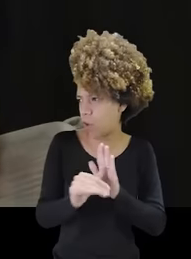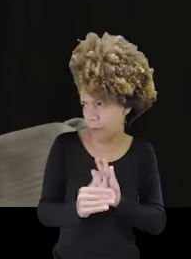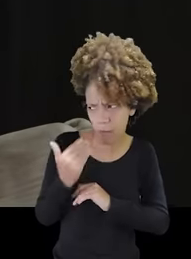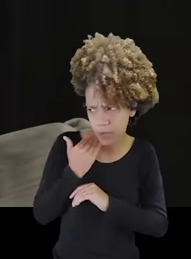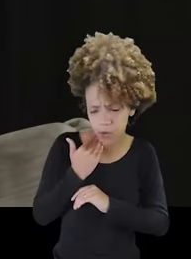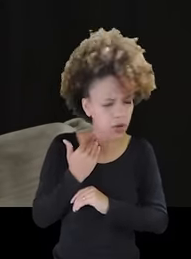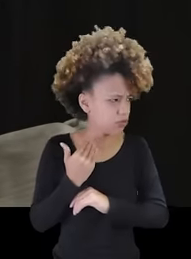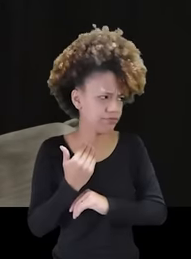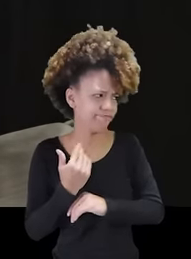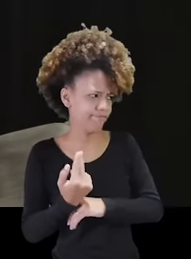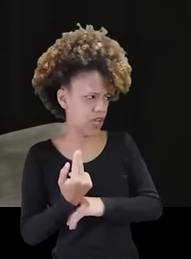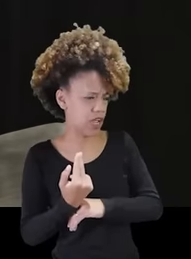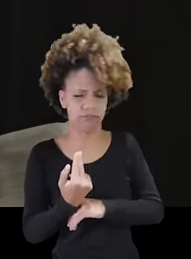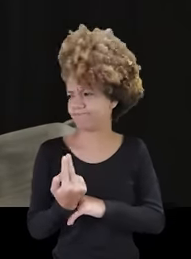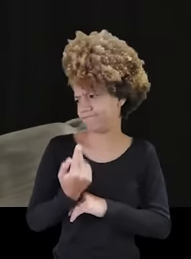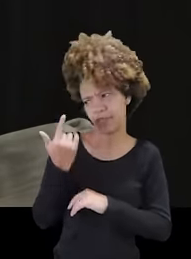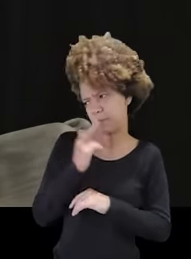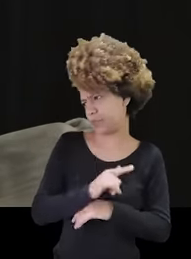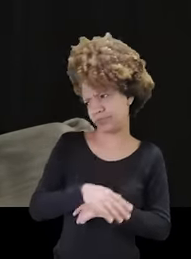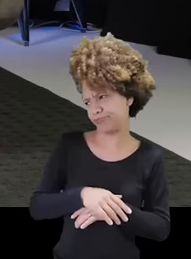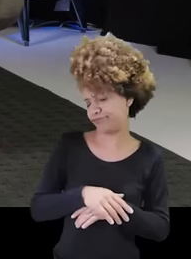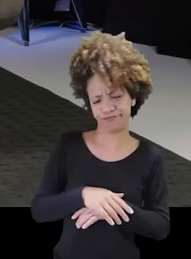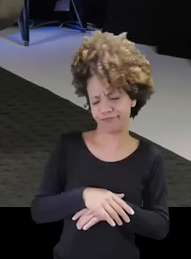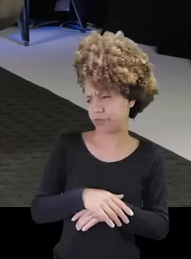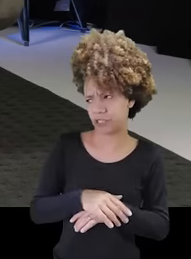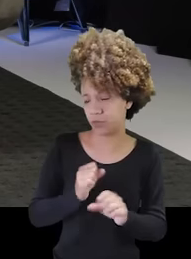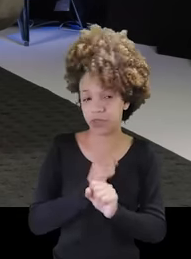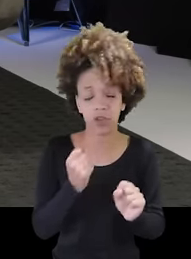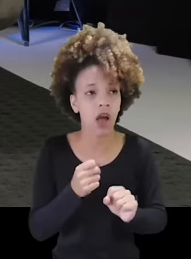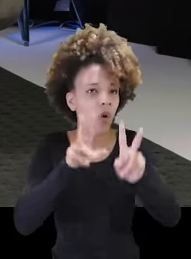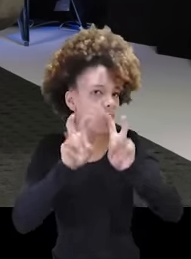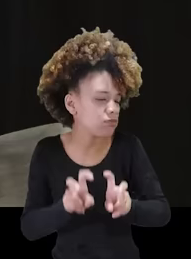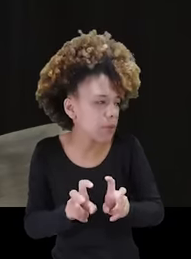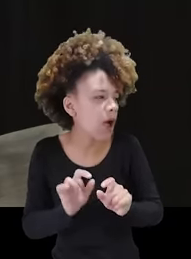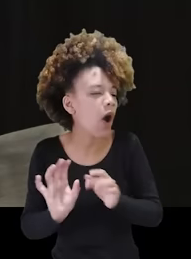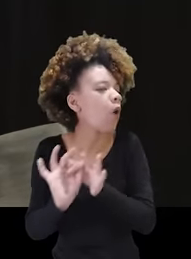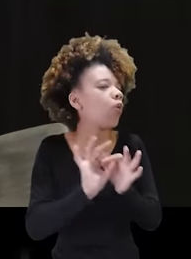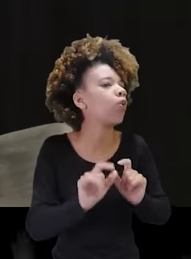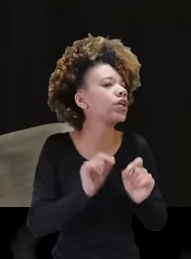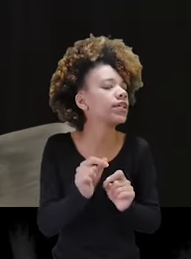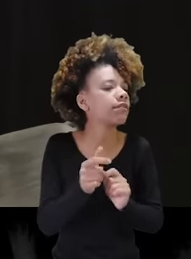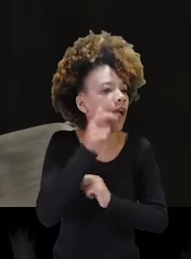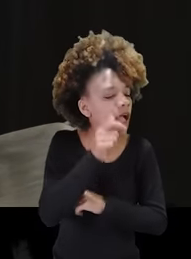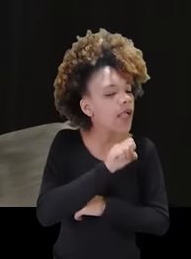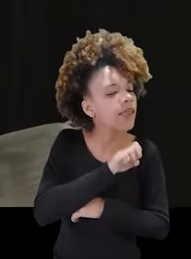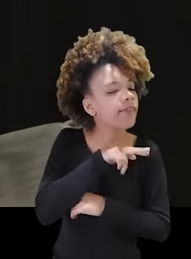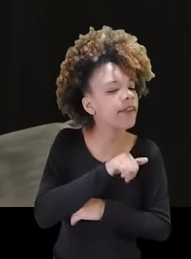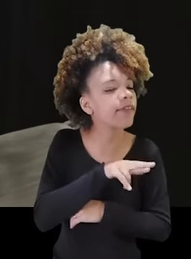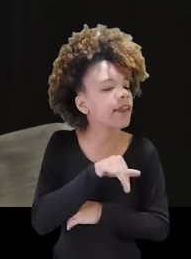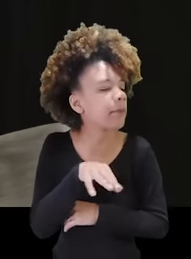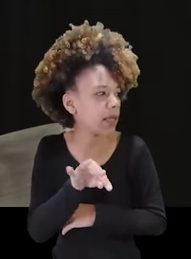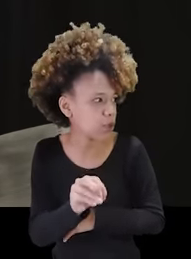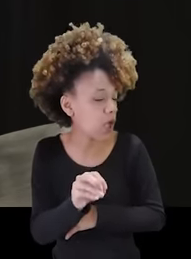porque essa questão falando de entretenimento mas tem a ver com os temas porque o que que eu entretenimento entretenimento é você pegar a realidade